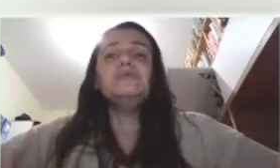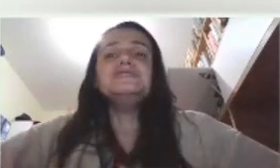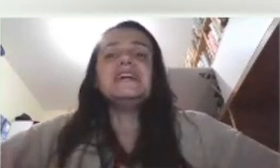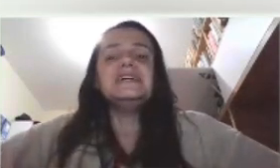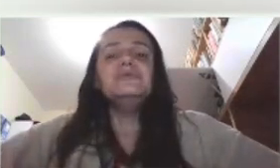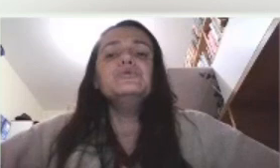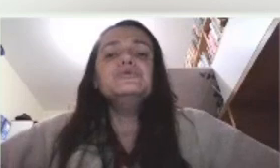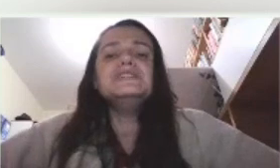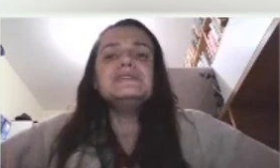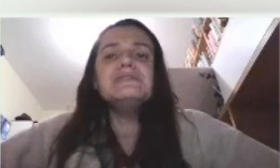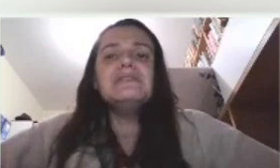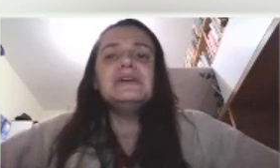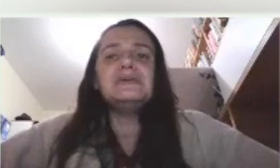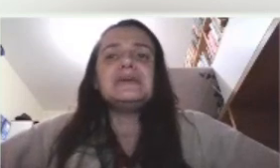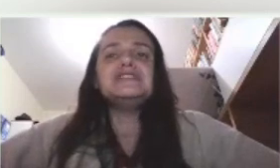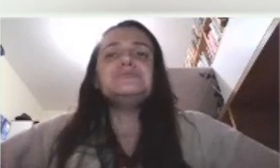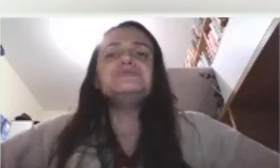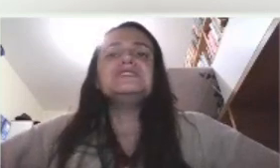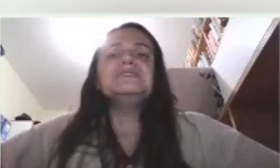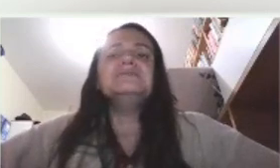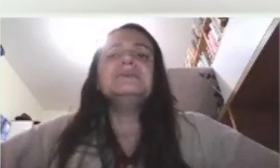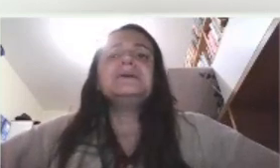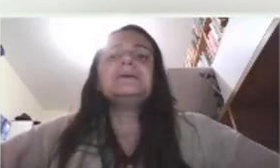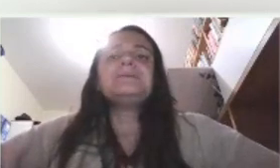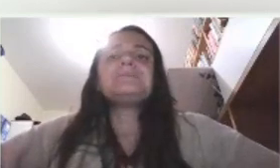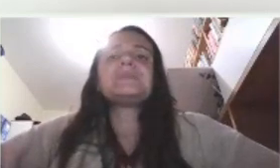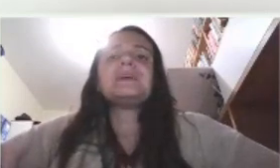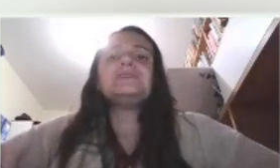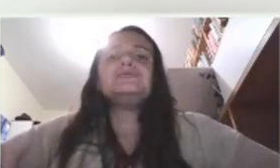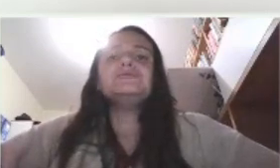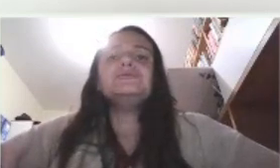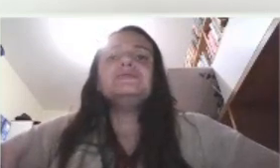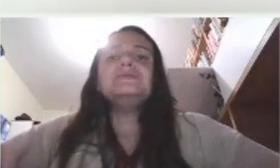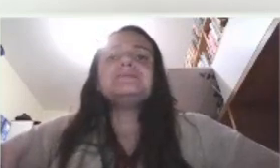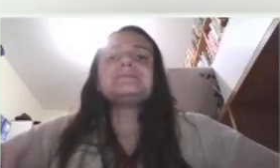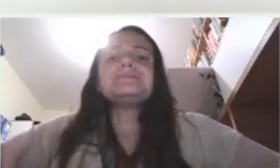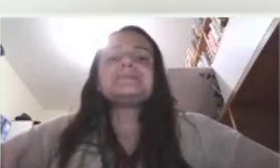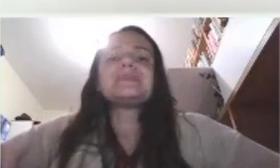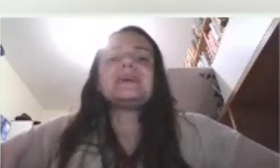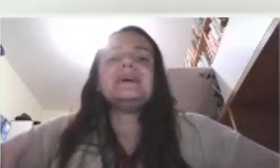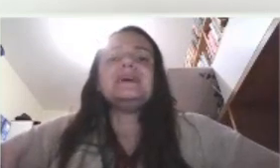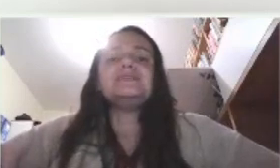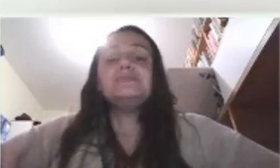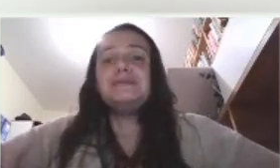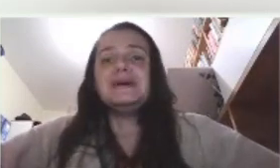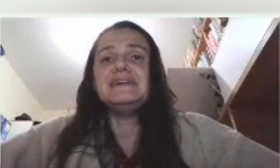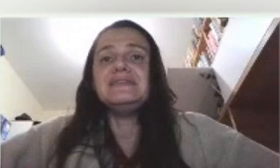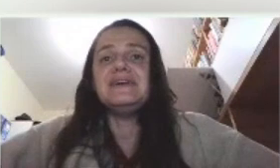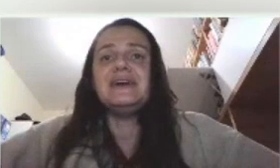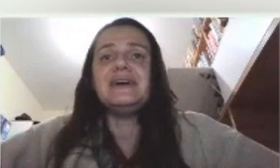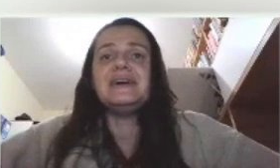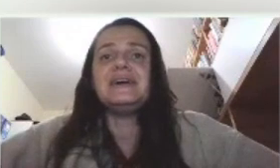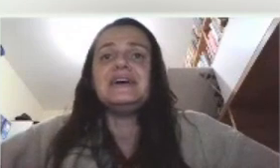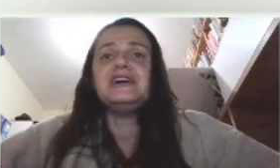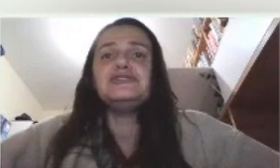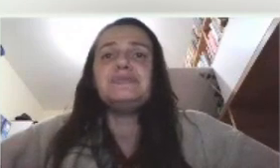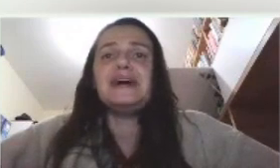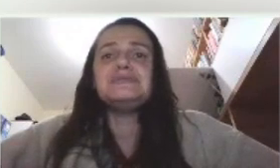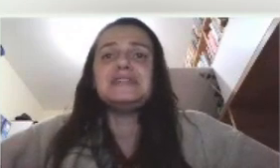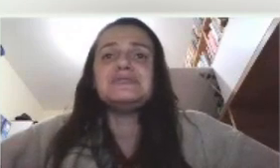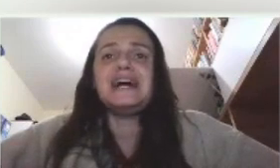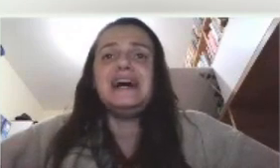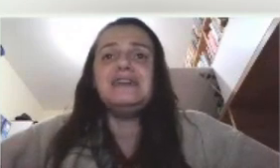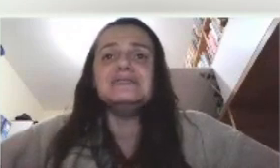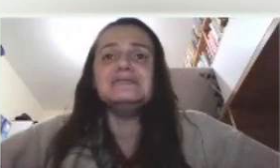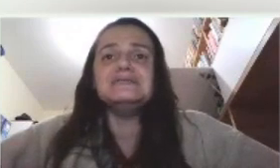de contrair o útero para a expulsão do bebê. No